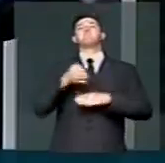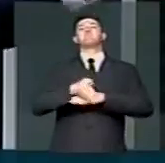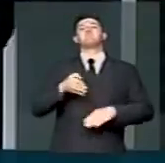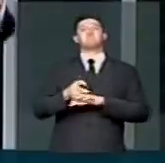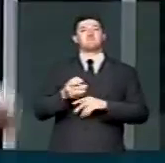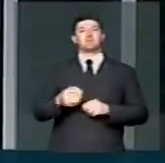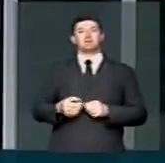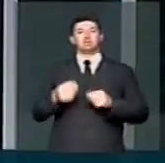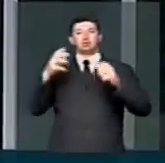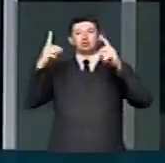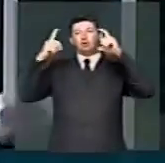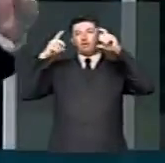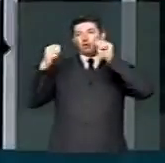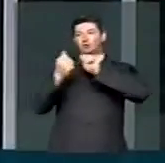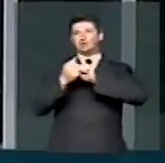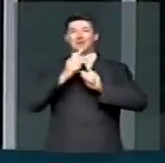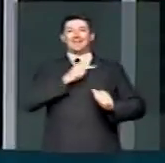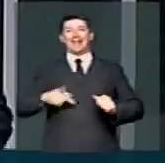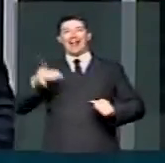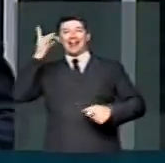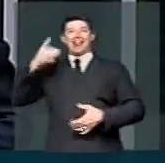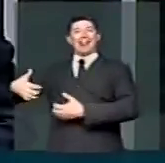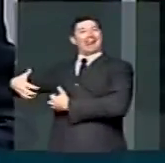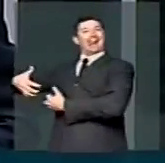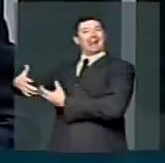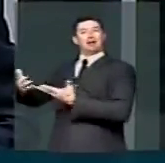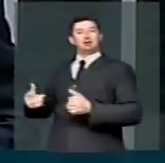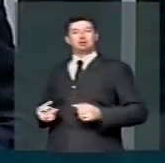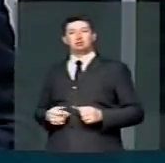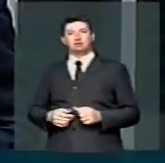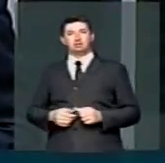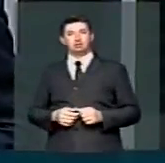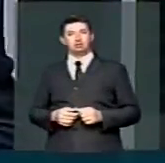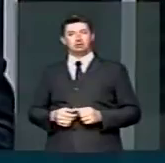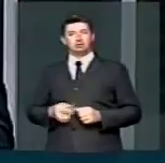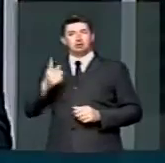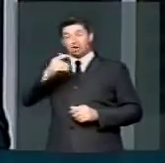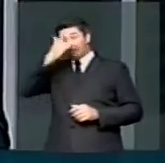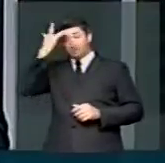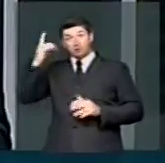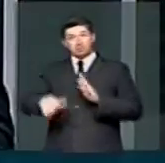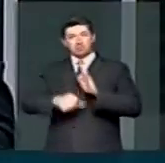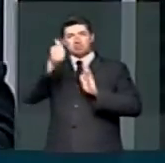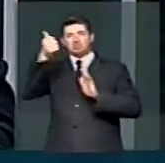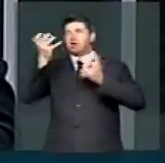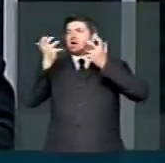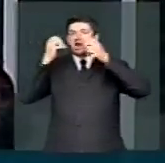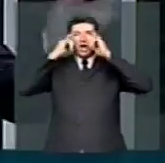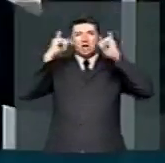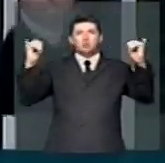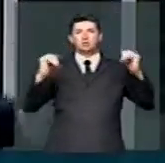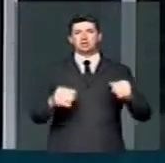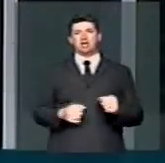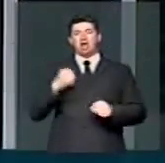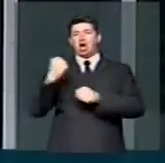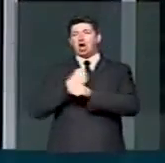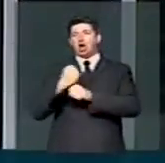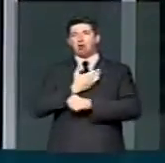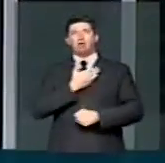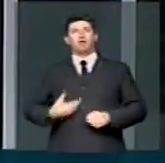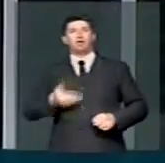uma foto ao lado da presidenta Dilma, são os primeiros a quererem anunciar obras do